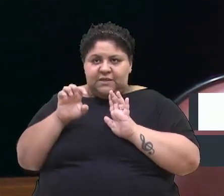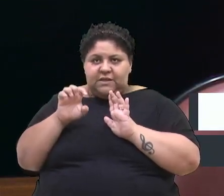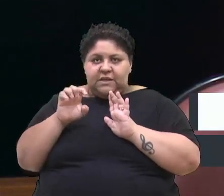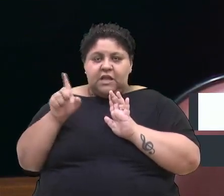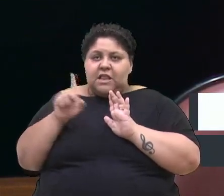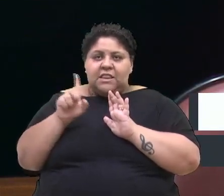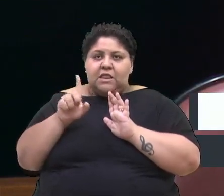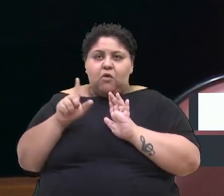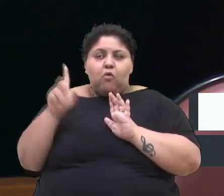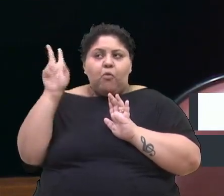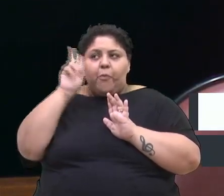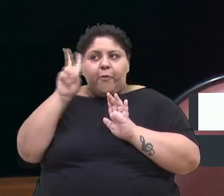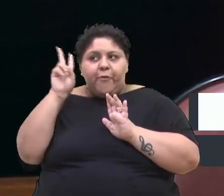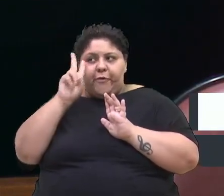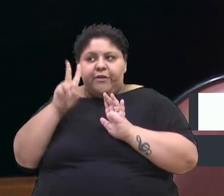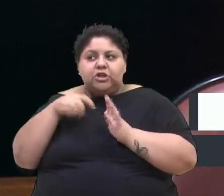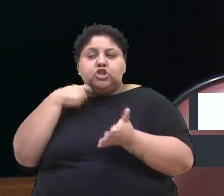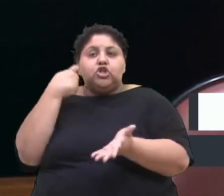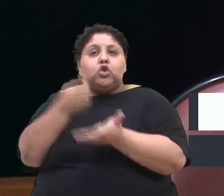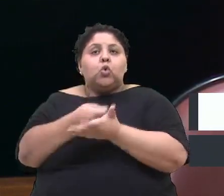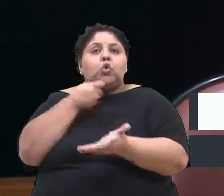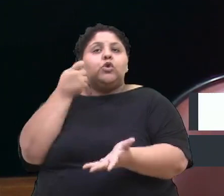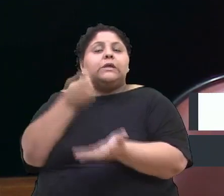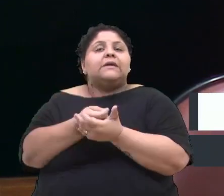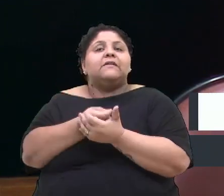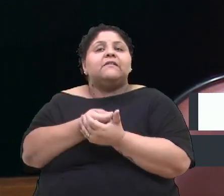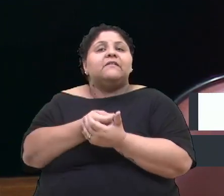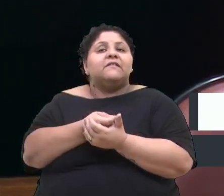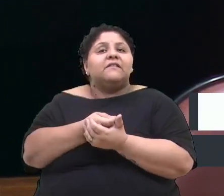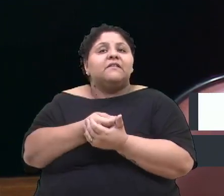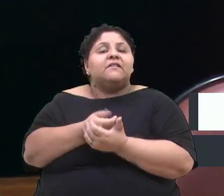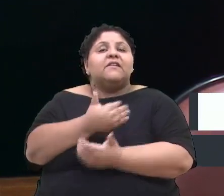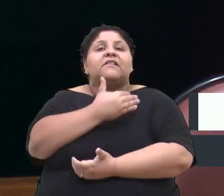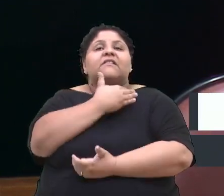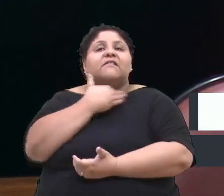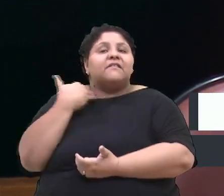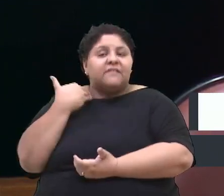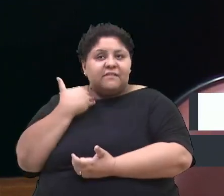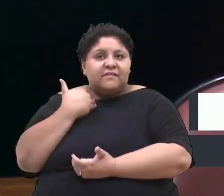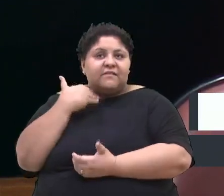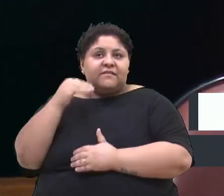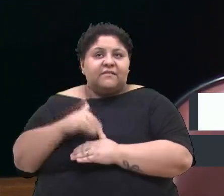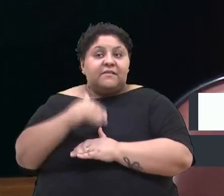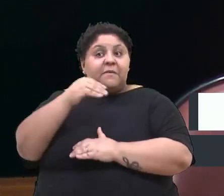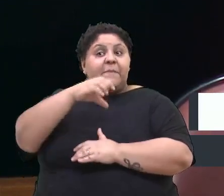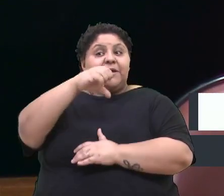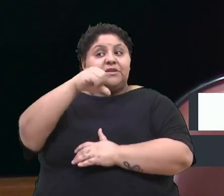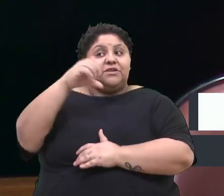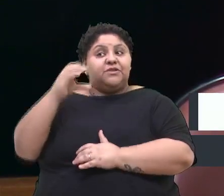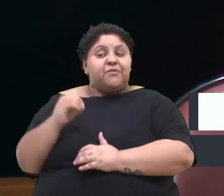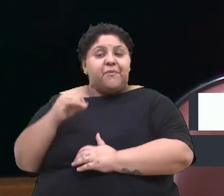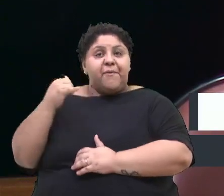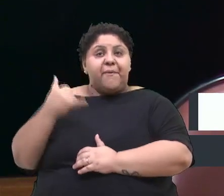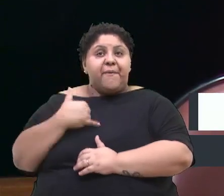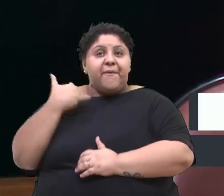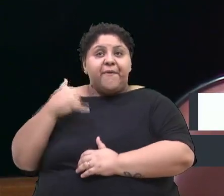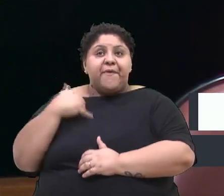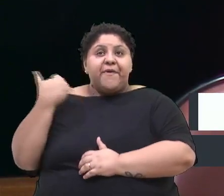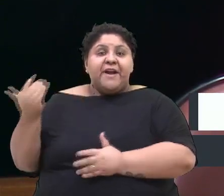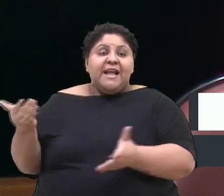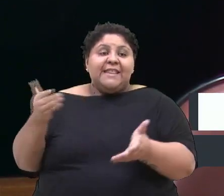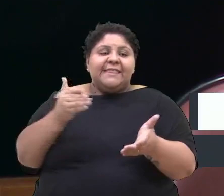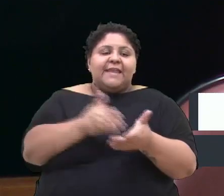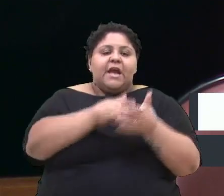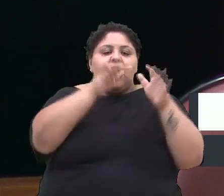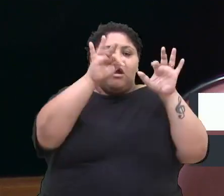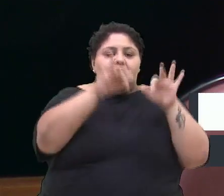uma história de luta, é que ele faleceu com mais de 90 anos e até o fim